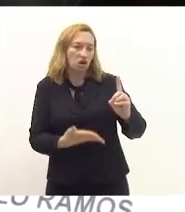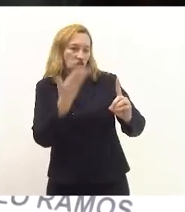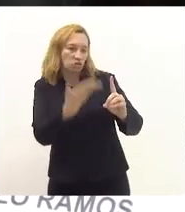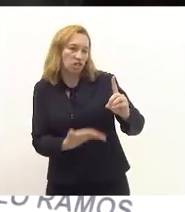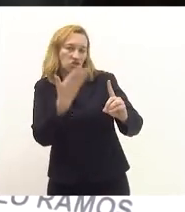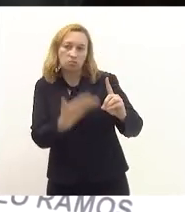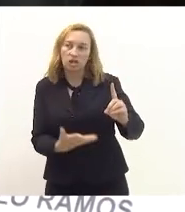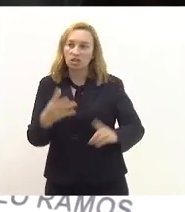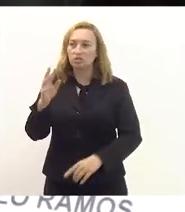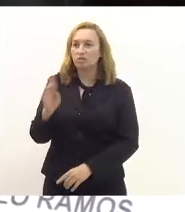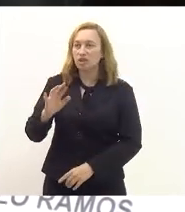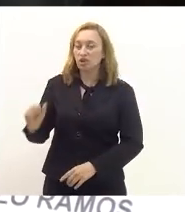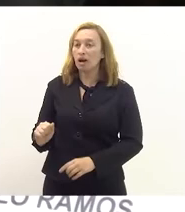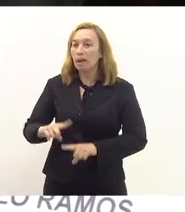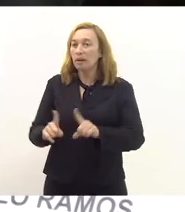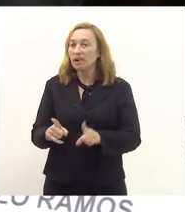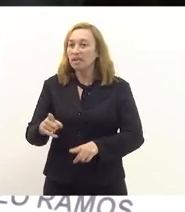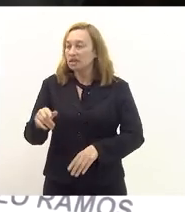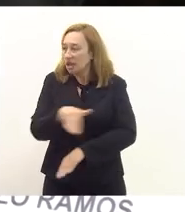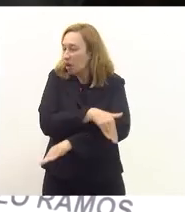aqui, mas na rua não falar.